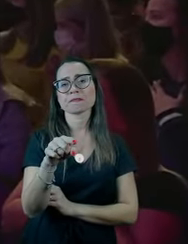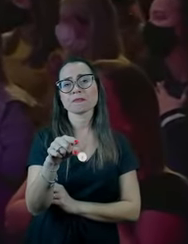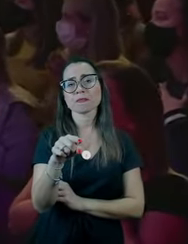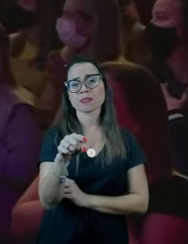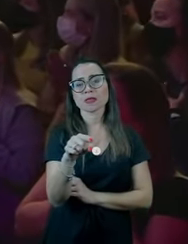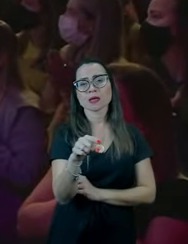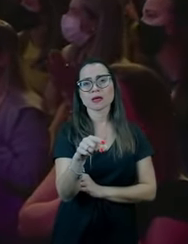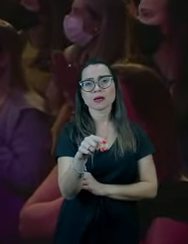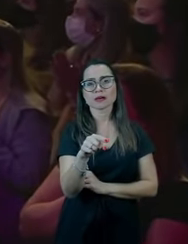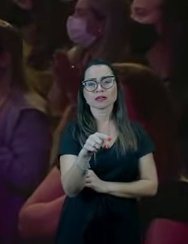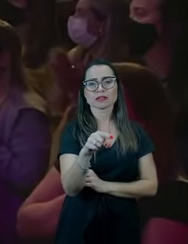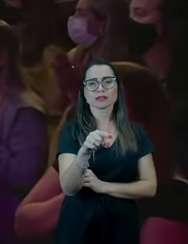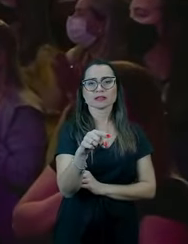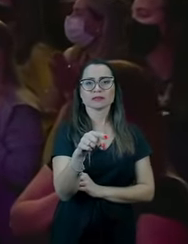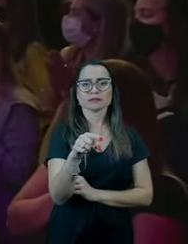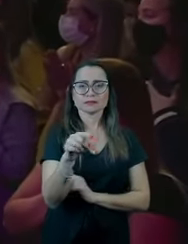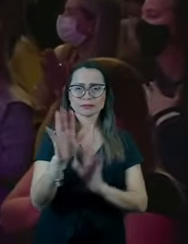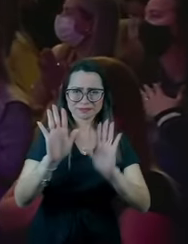não tente